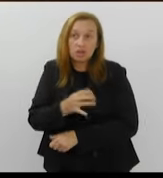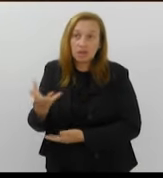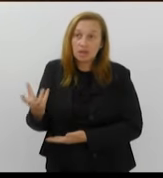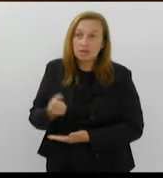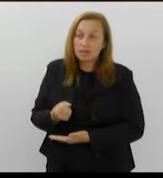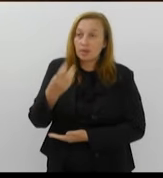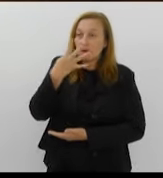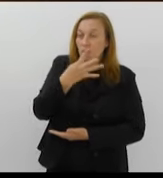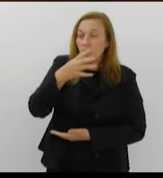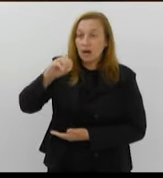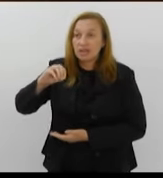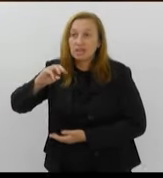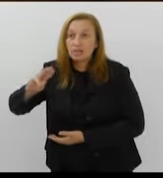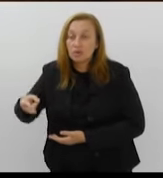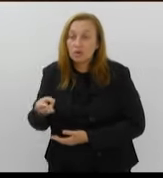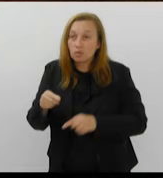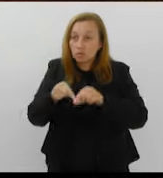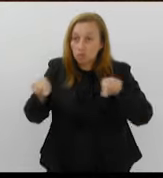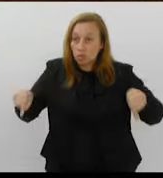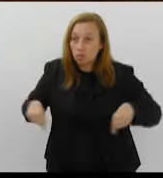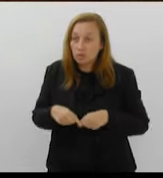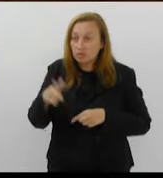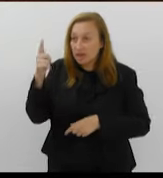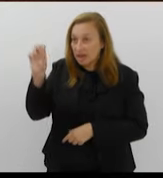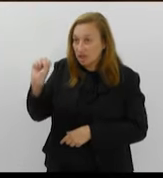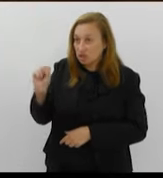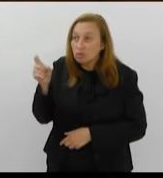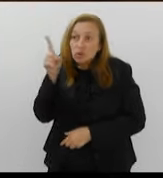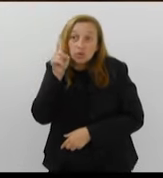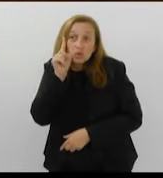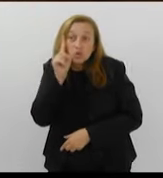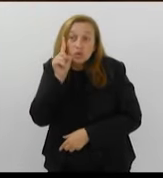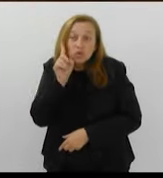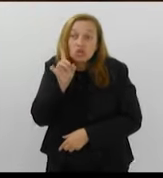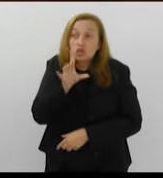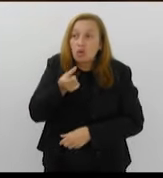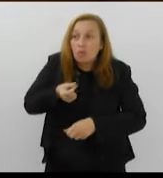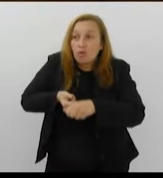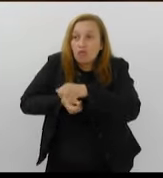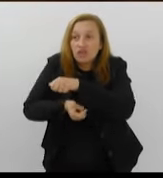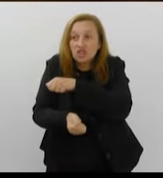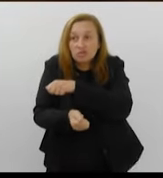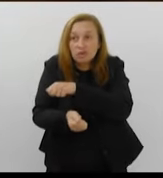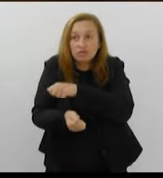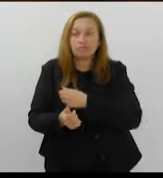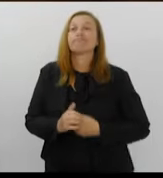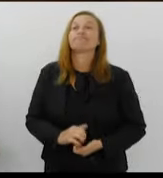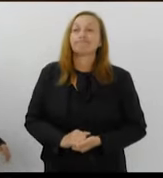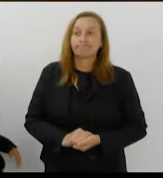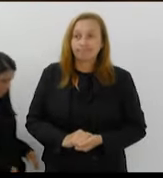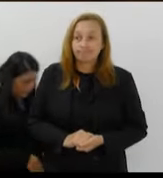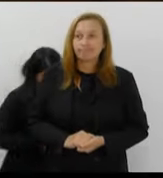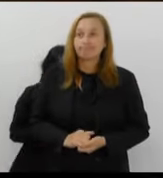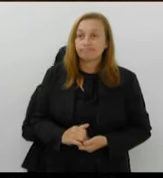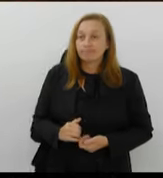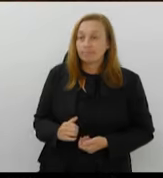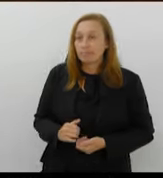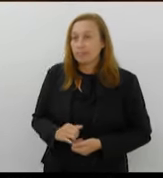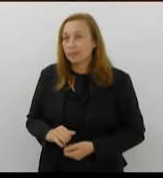recebe 40 milhões de metros cúbicos de gás por dia. Só com o investimento que está sendo feito pela